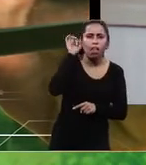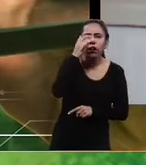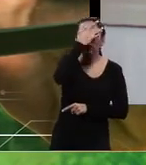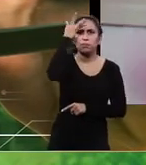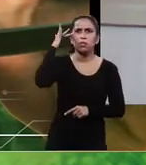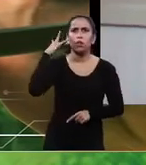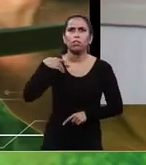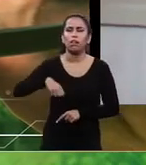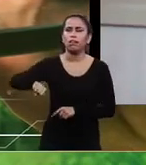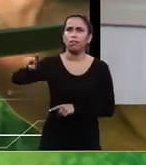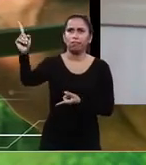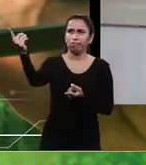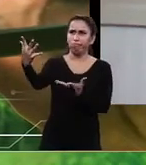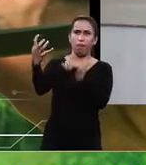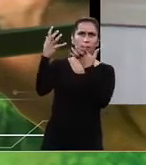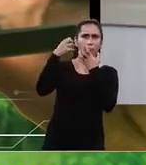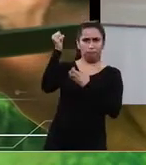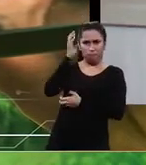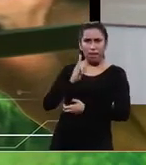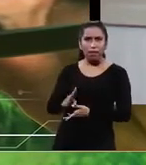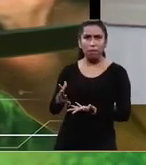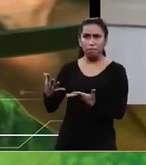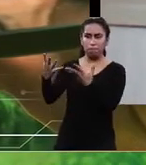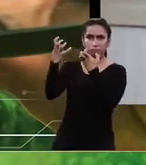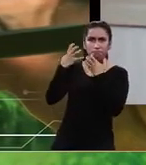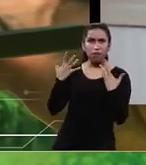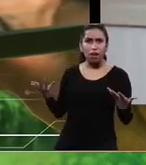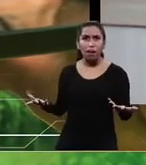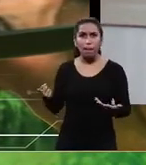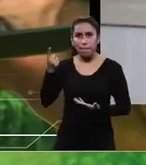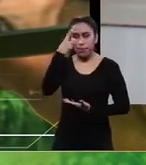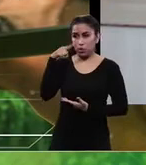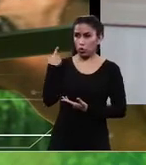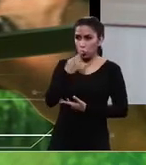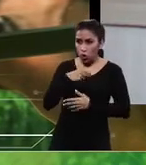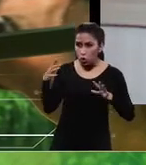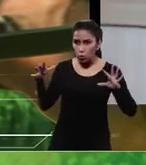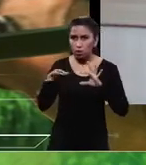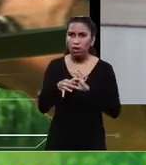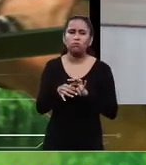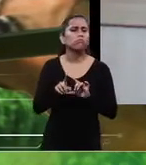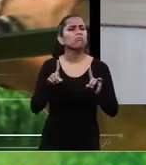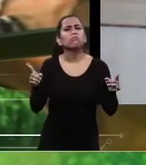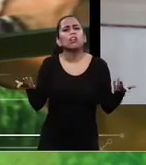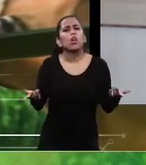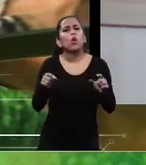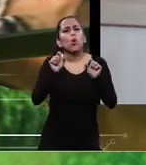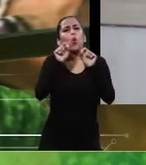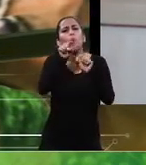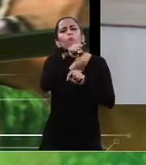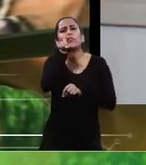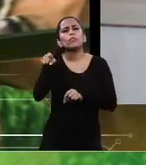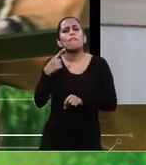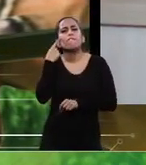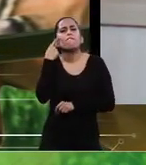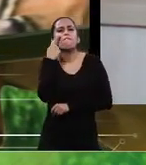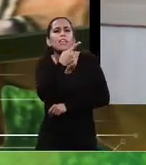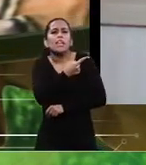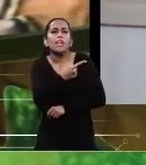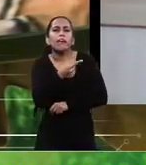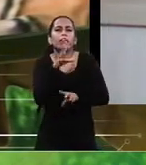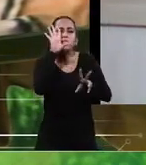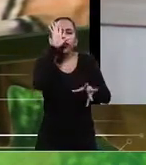como um todo. E eu, né, penso que todos nós estamos unidos nisso. Qual é a sua visão nesse sentido em relação a que